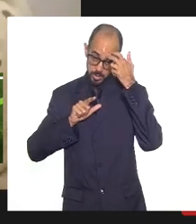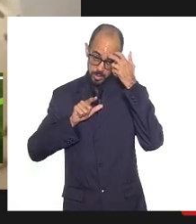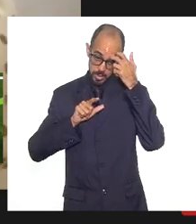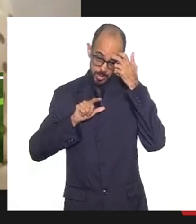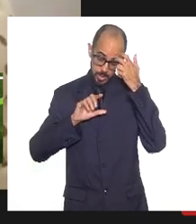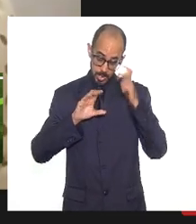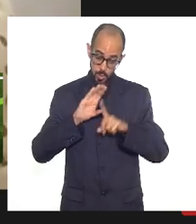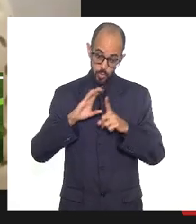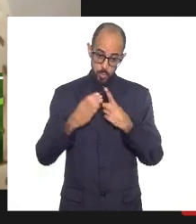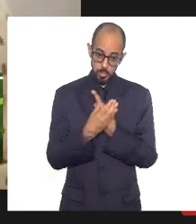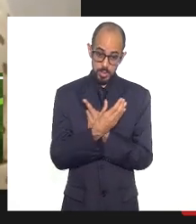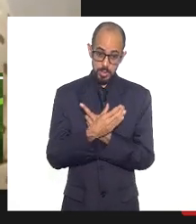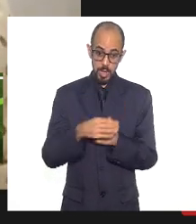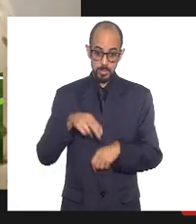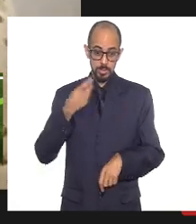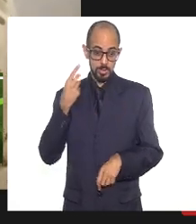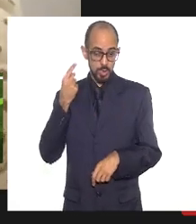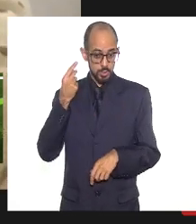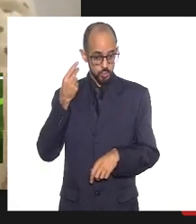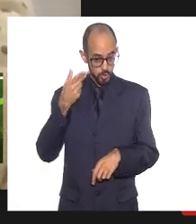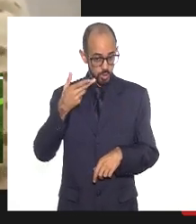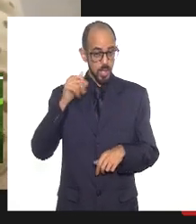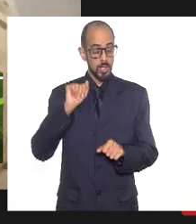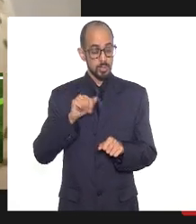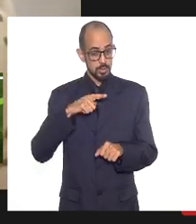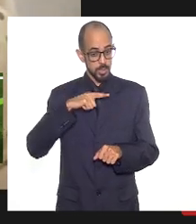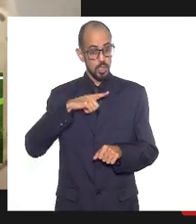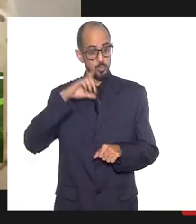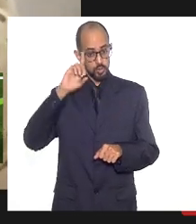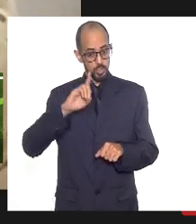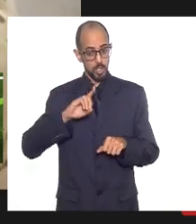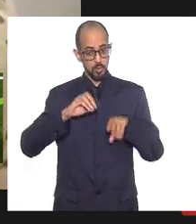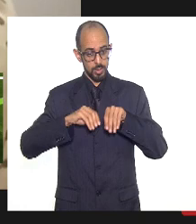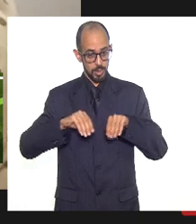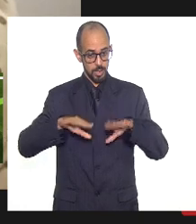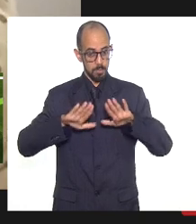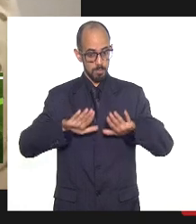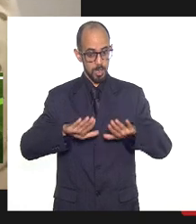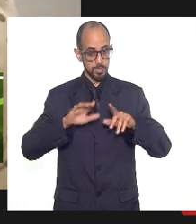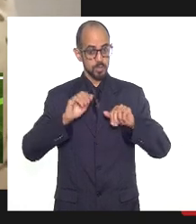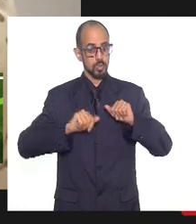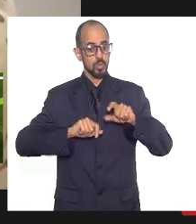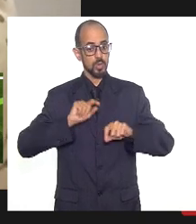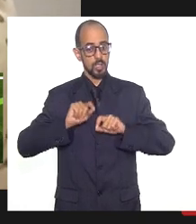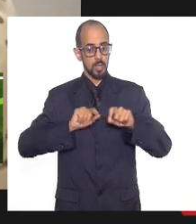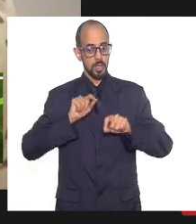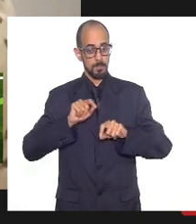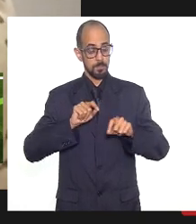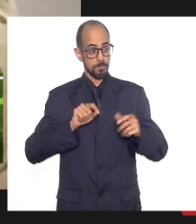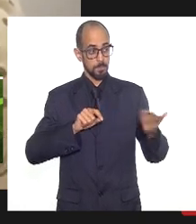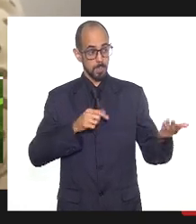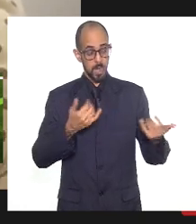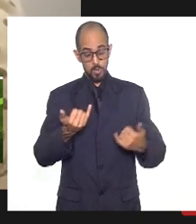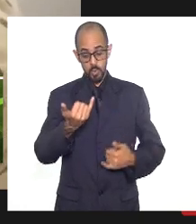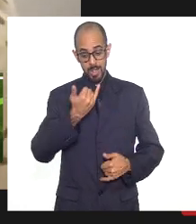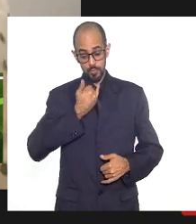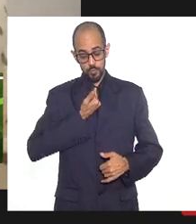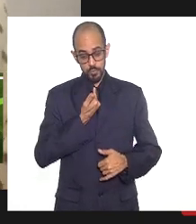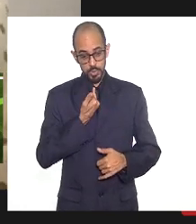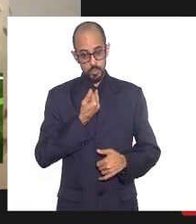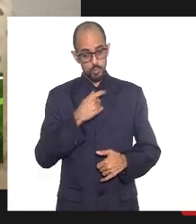tenham o direito à terra. De qualquer forma, senhor Ronaldo, a atenção que o senhor chama para